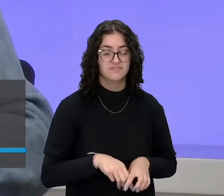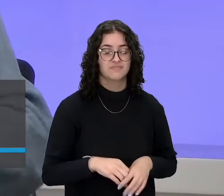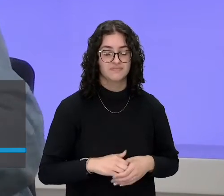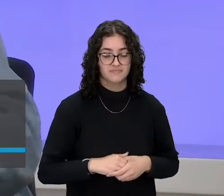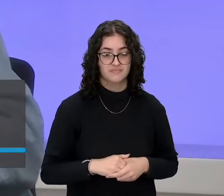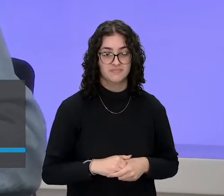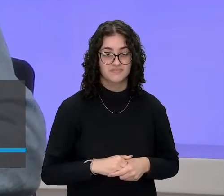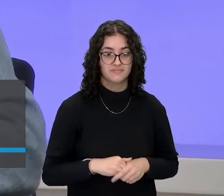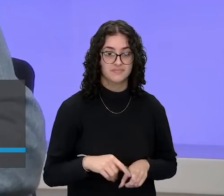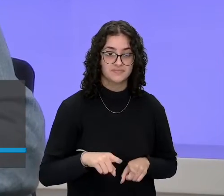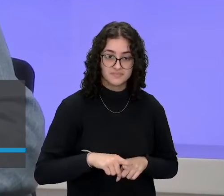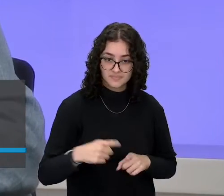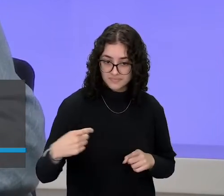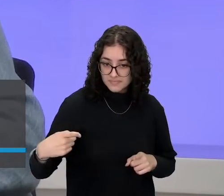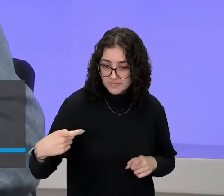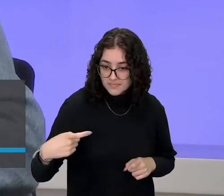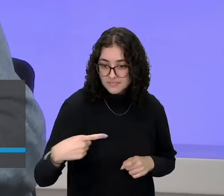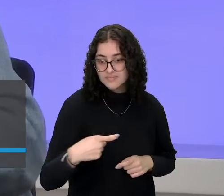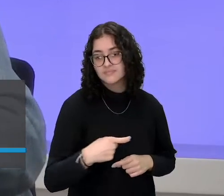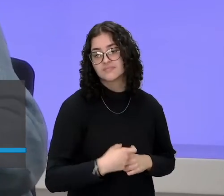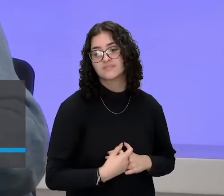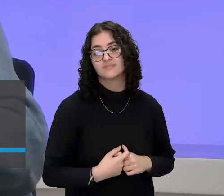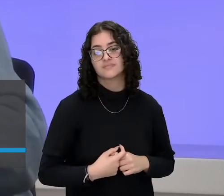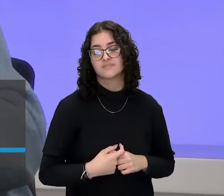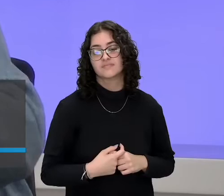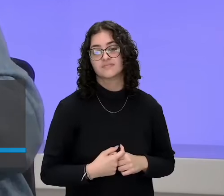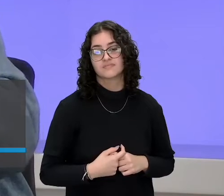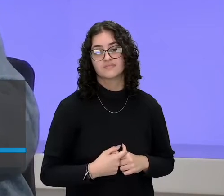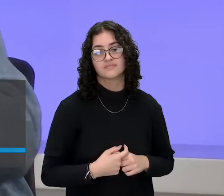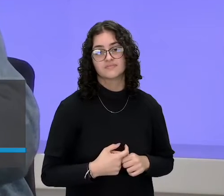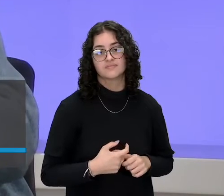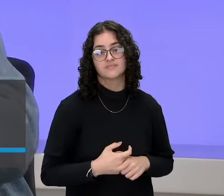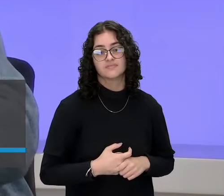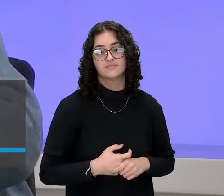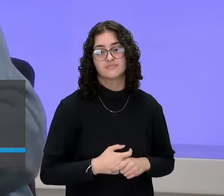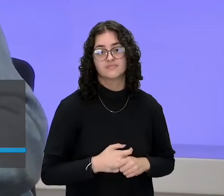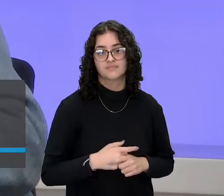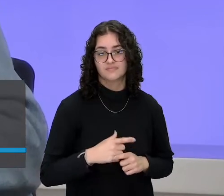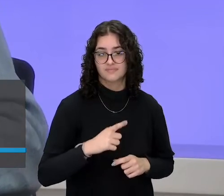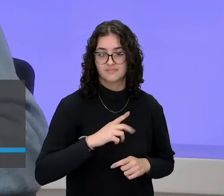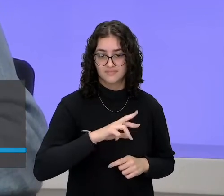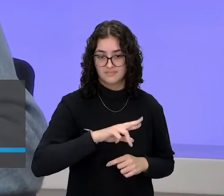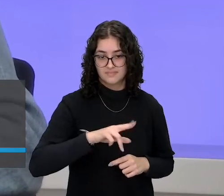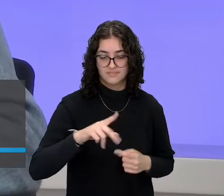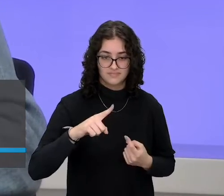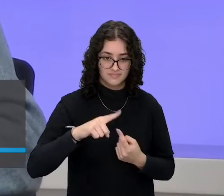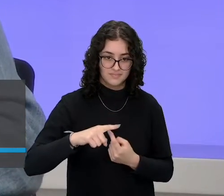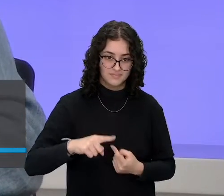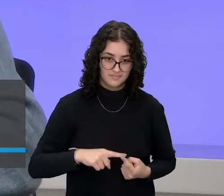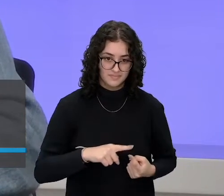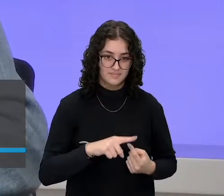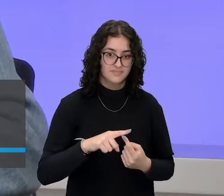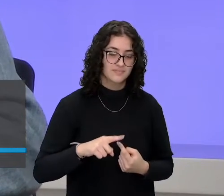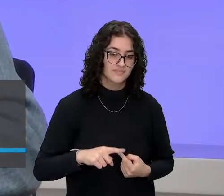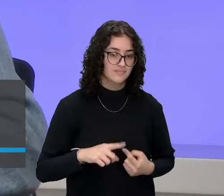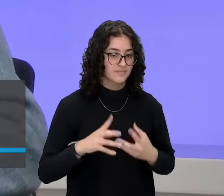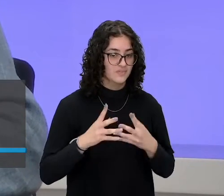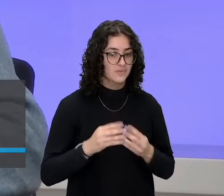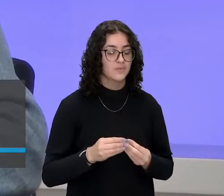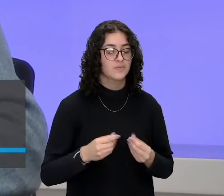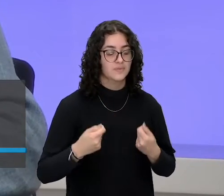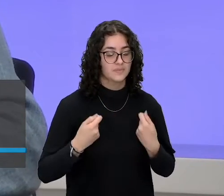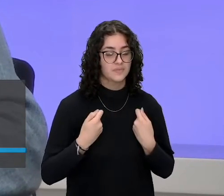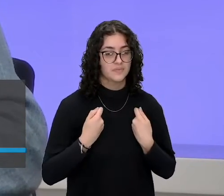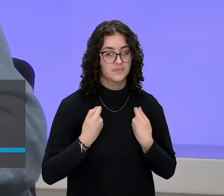certo? Micro-organismos, né? Opiliões, tipos de aracnídeos diferenciados. Então, tudo isso precisa